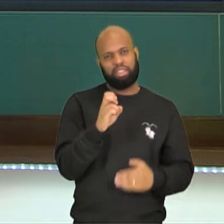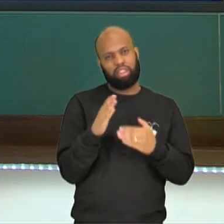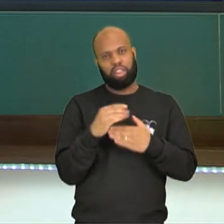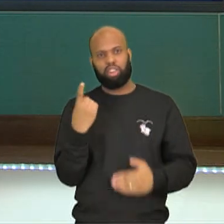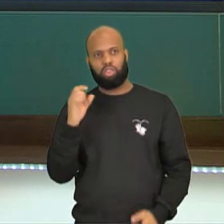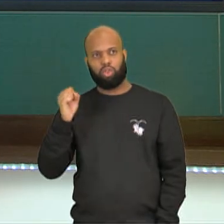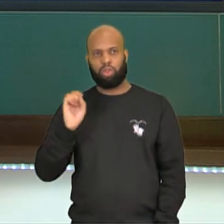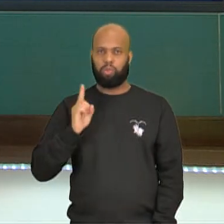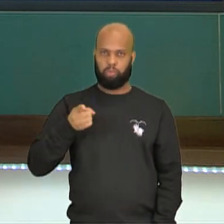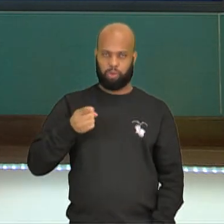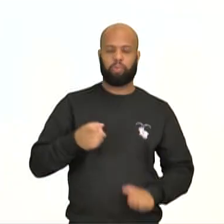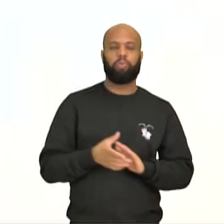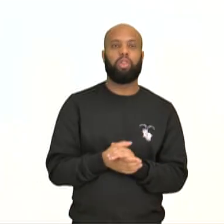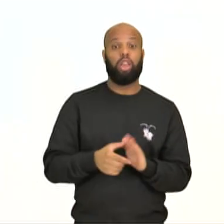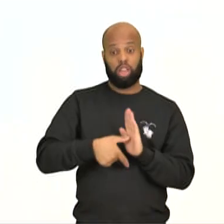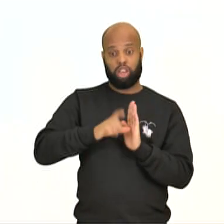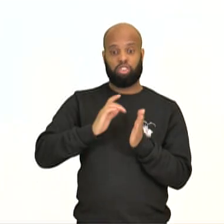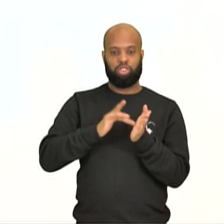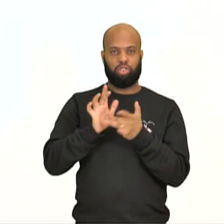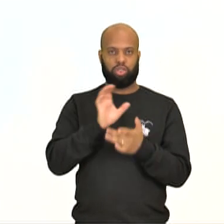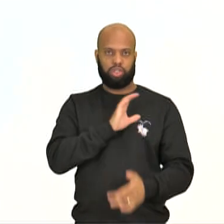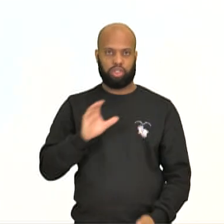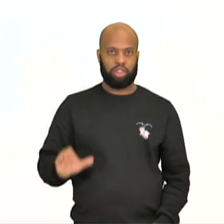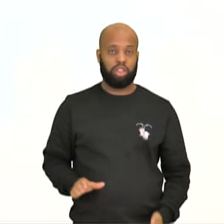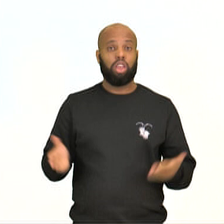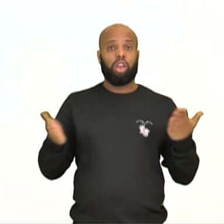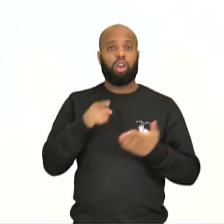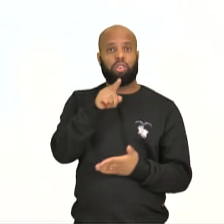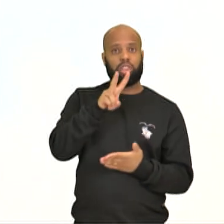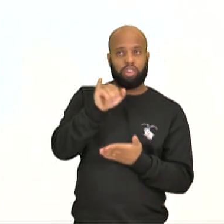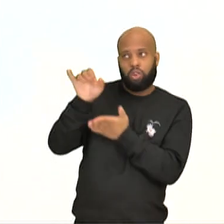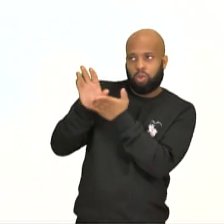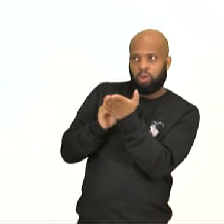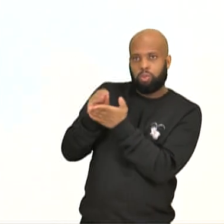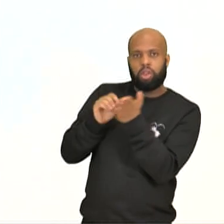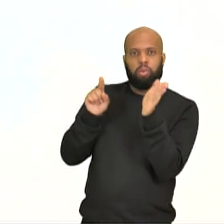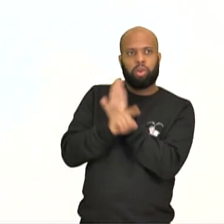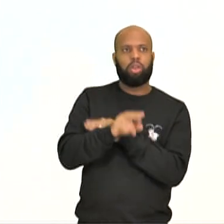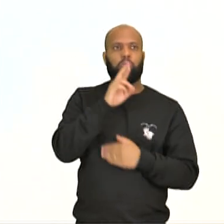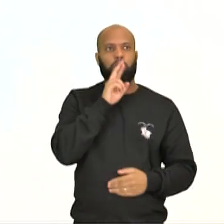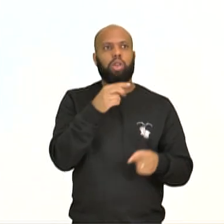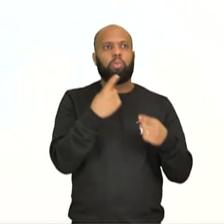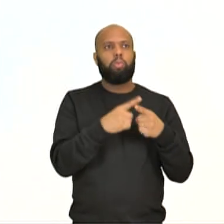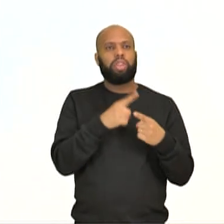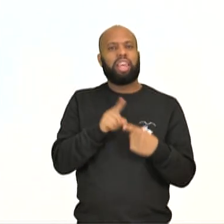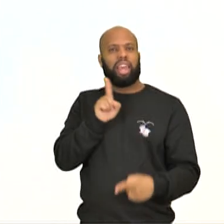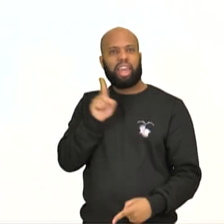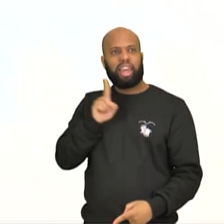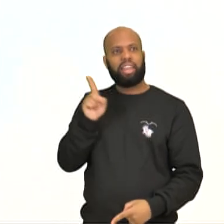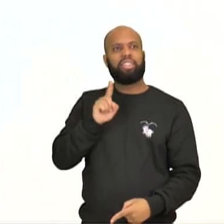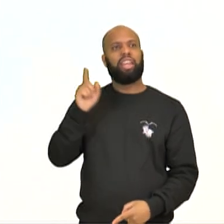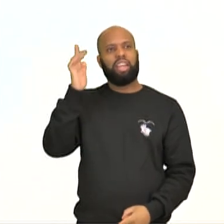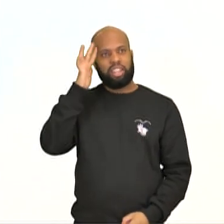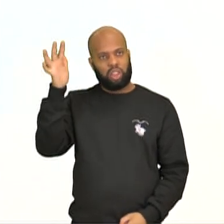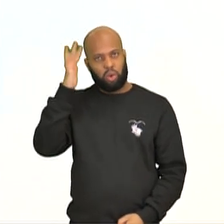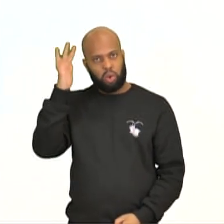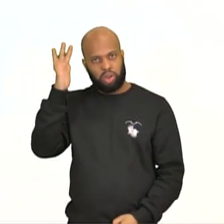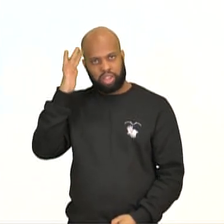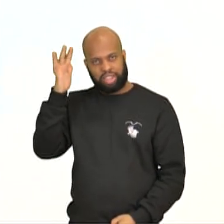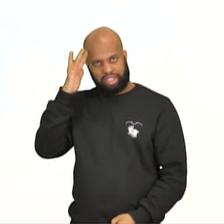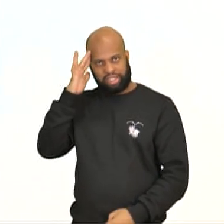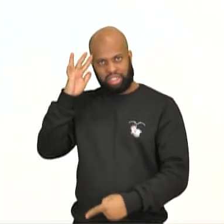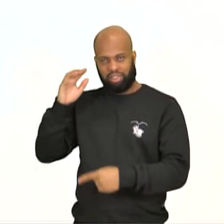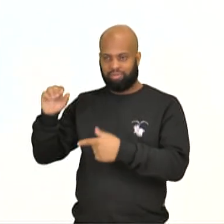antes de Cristo. É com vocês de novo. Copie a pergunta em seu caderno e responda. Por que a teoria malaio-polinésia derruba a